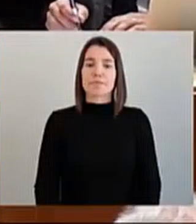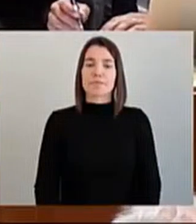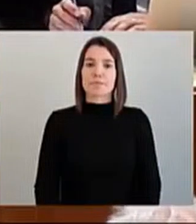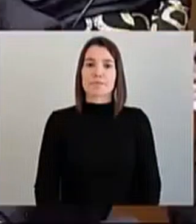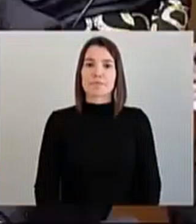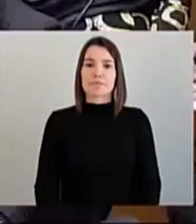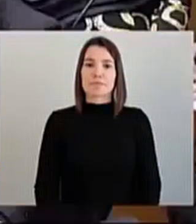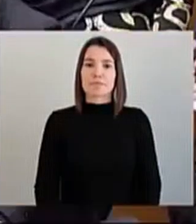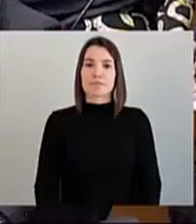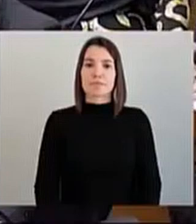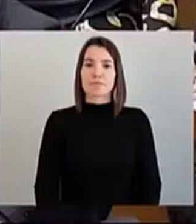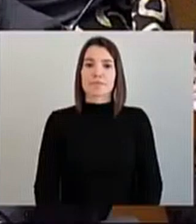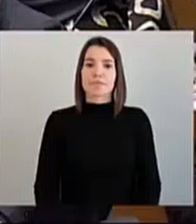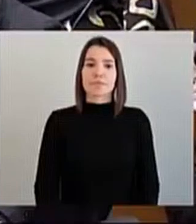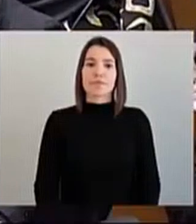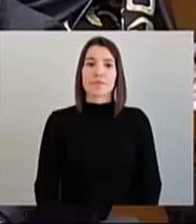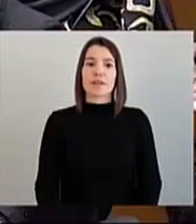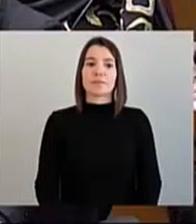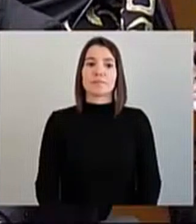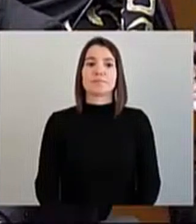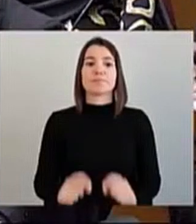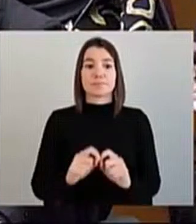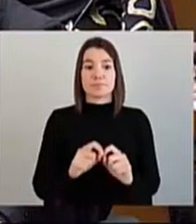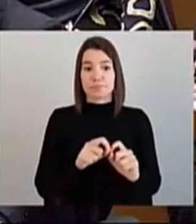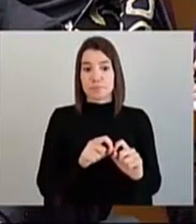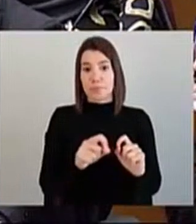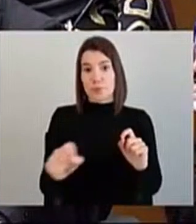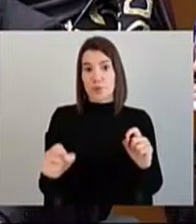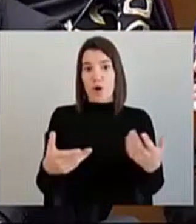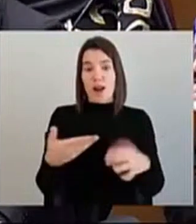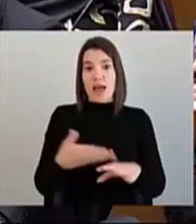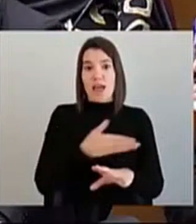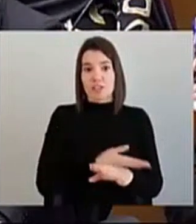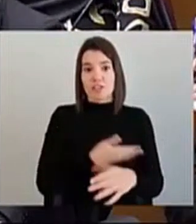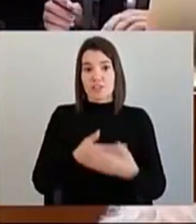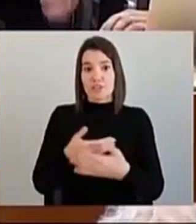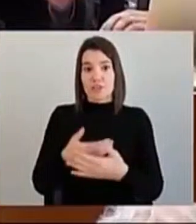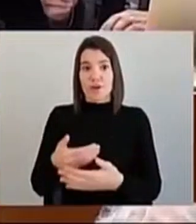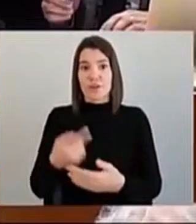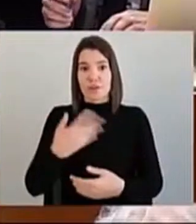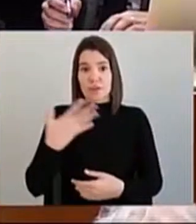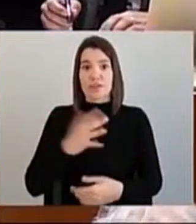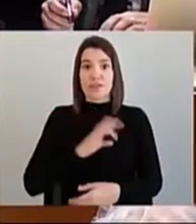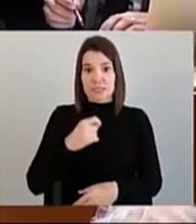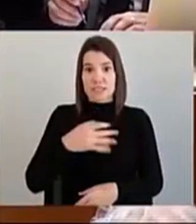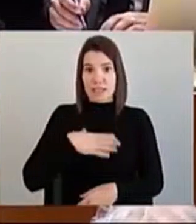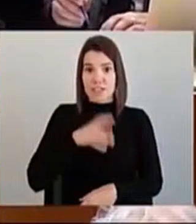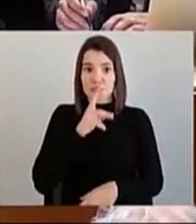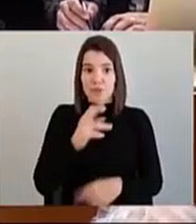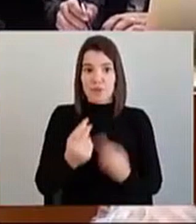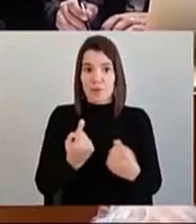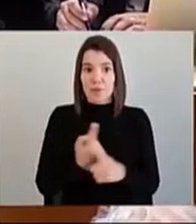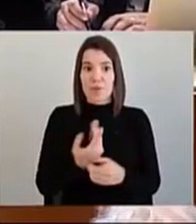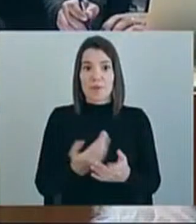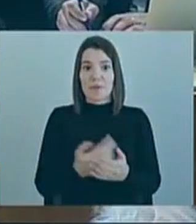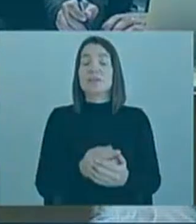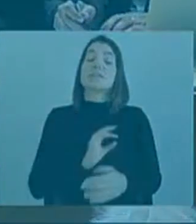Neste período, antes da ordem do dia, Sr. Presidente, por ter usado a palavra, meus senhores.